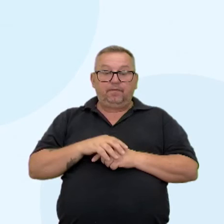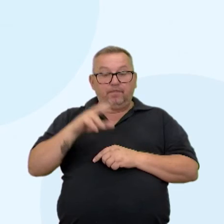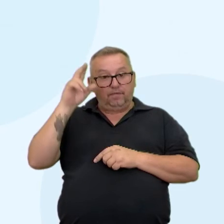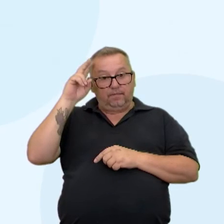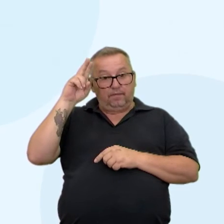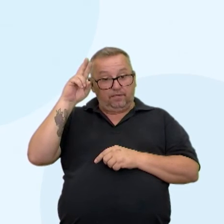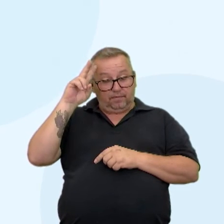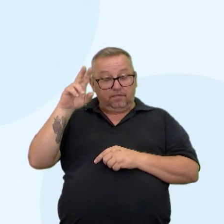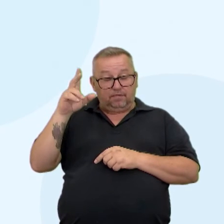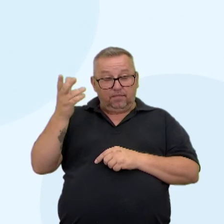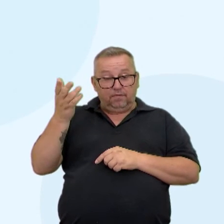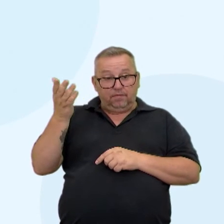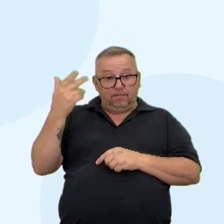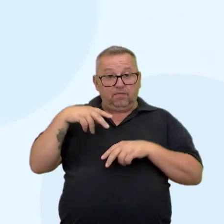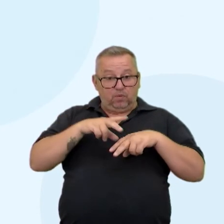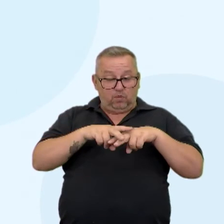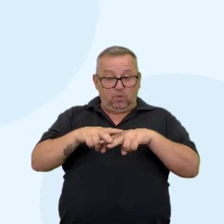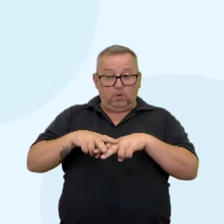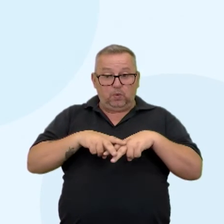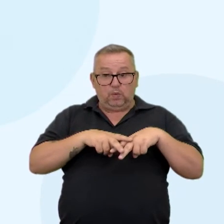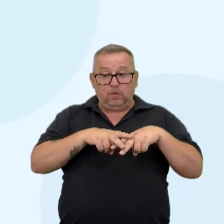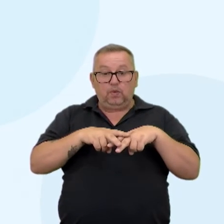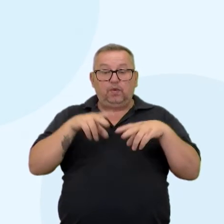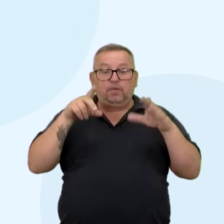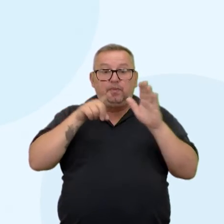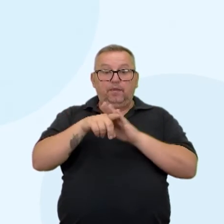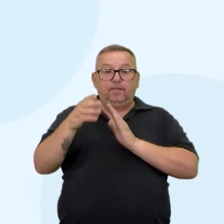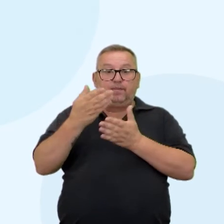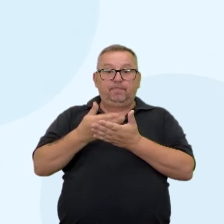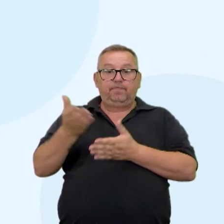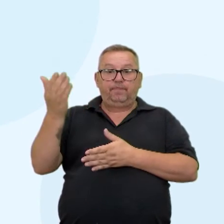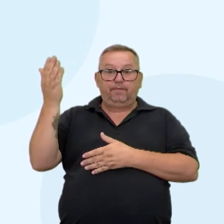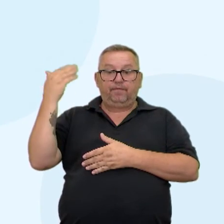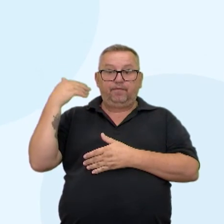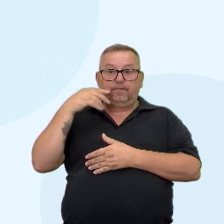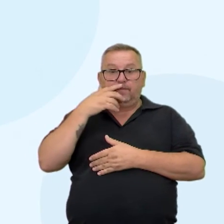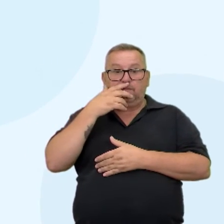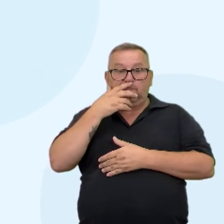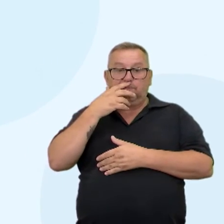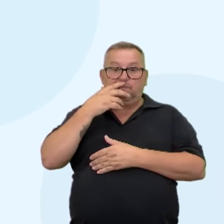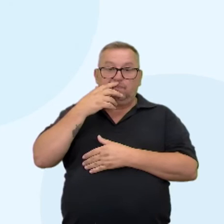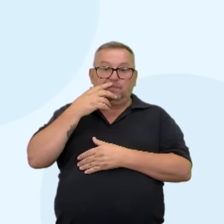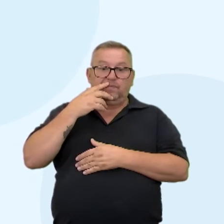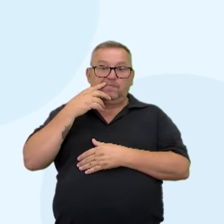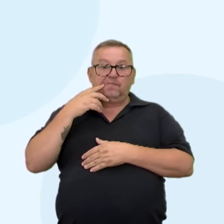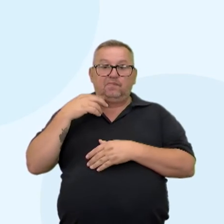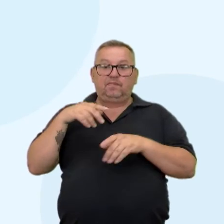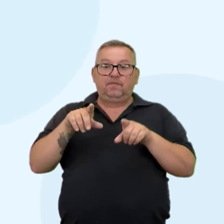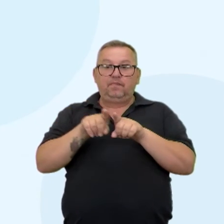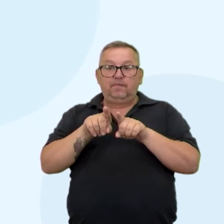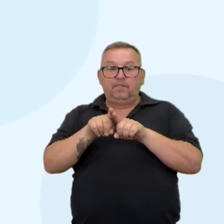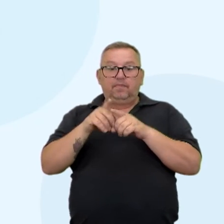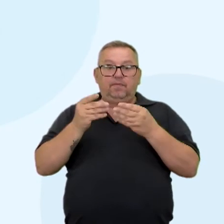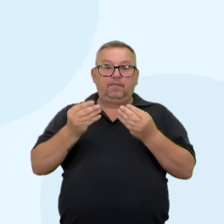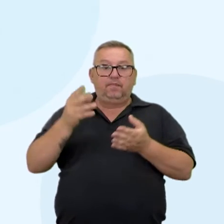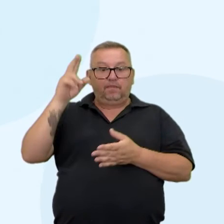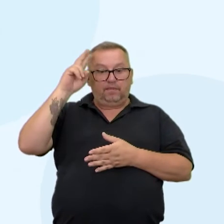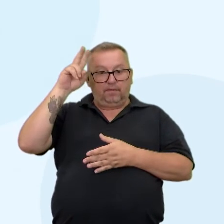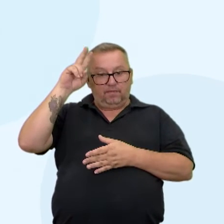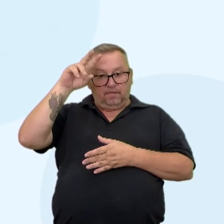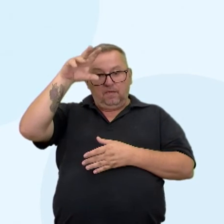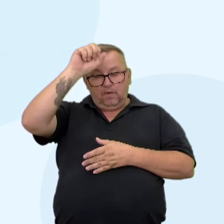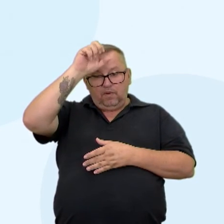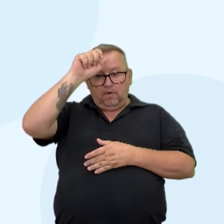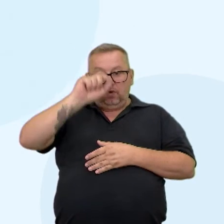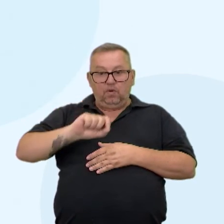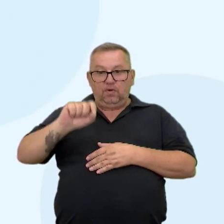retomada, que é retomar as respostas das questões da aula anterior, que foi da introdução 1, propiciando um momento de resgate e reflexão do